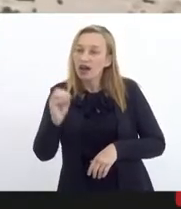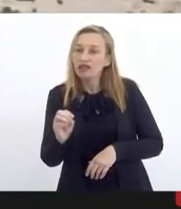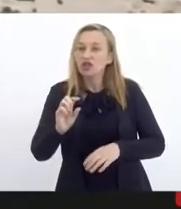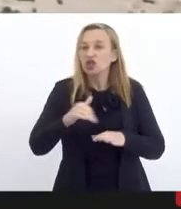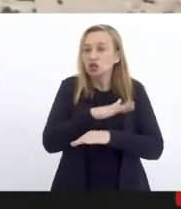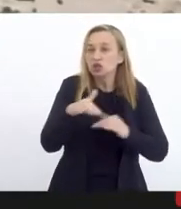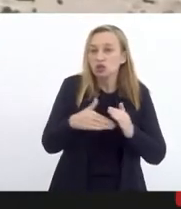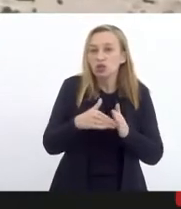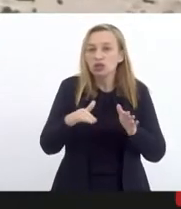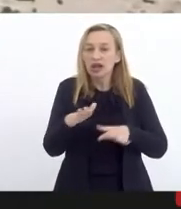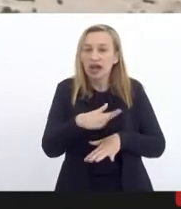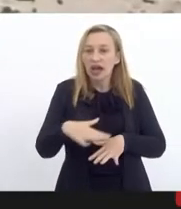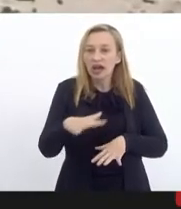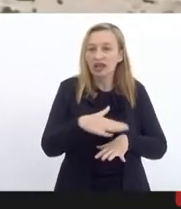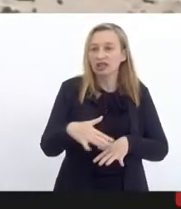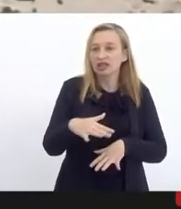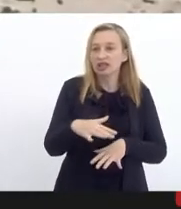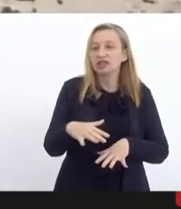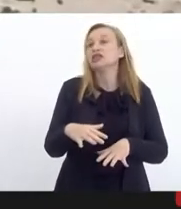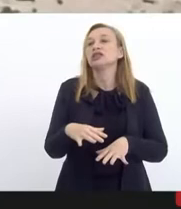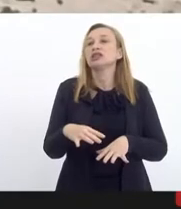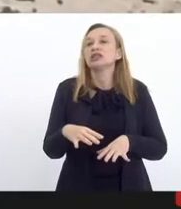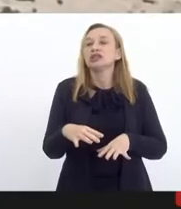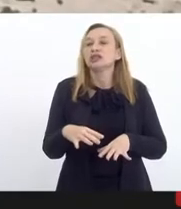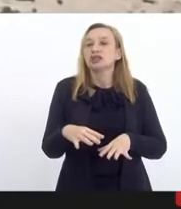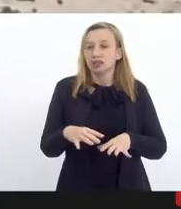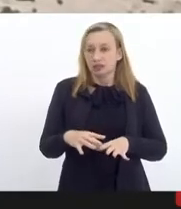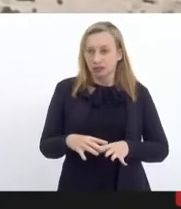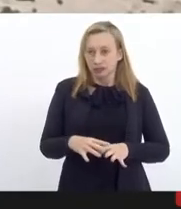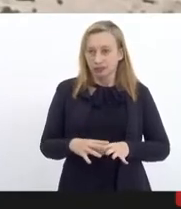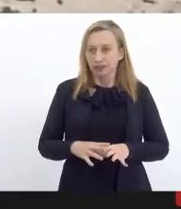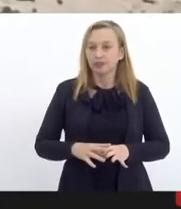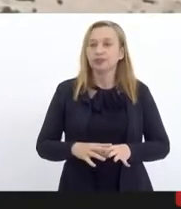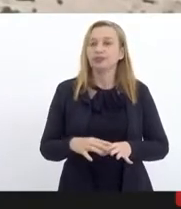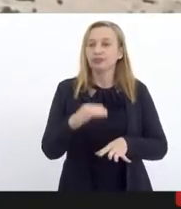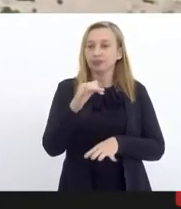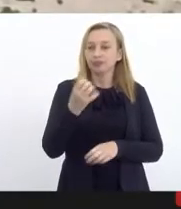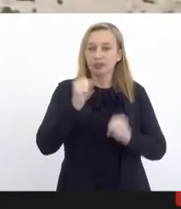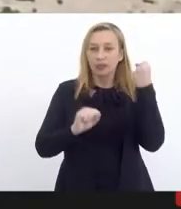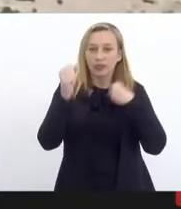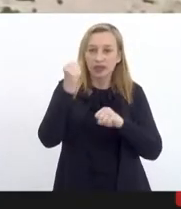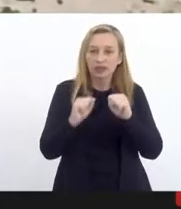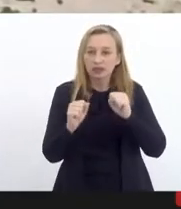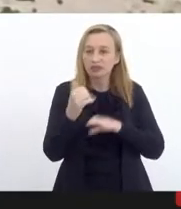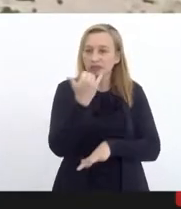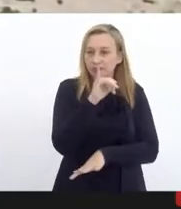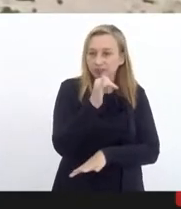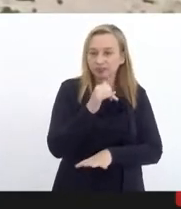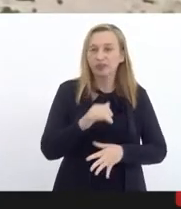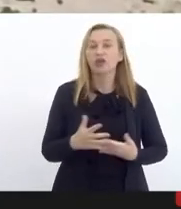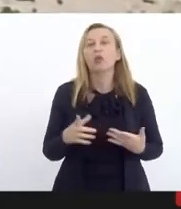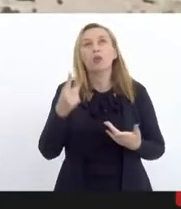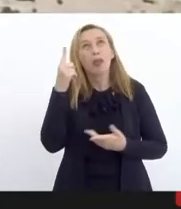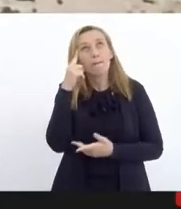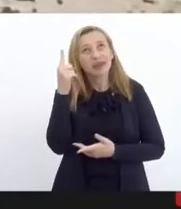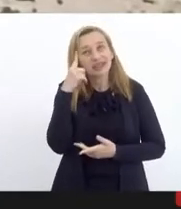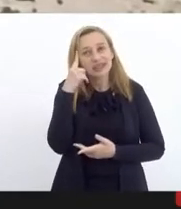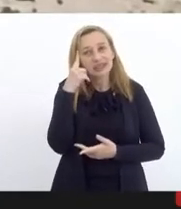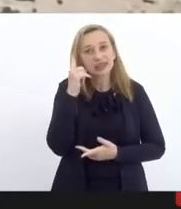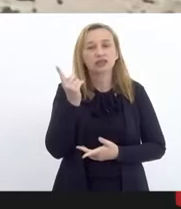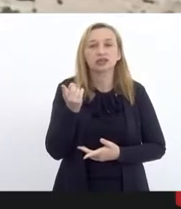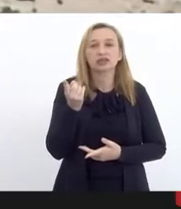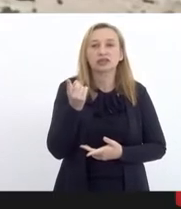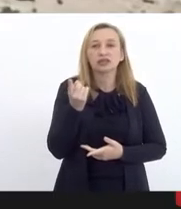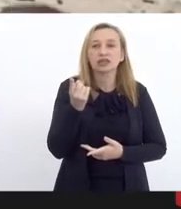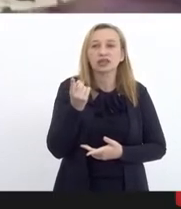de industrialização baseada nesse tipo de energia. Então, quando a gente pensa